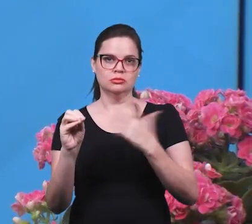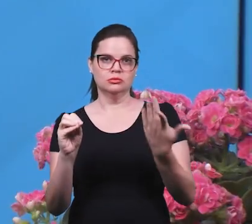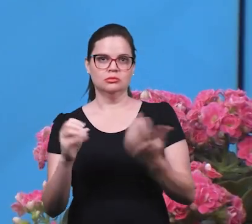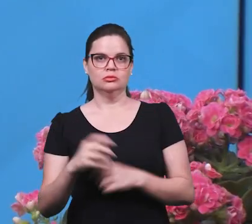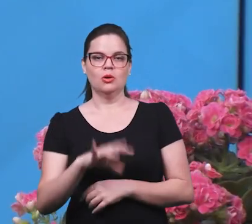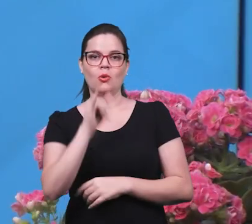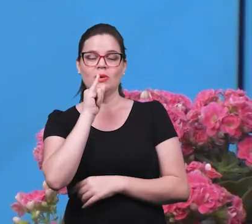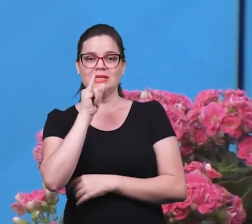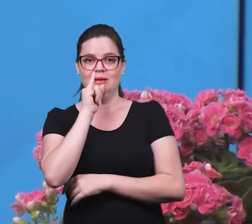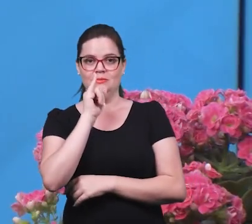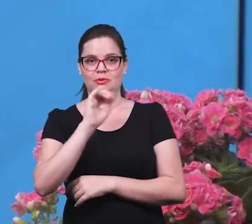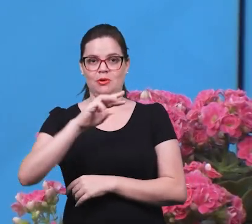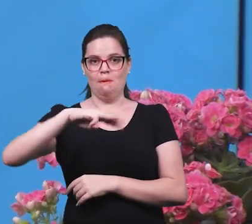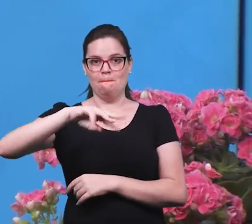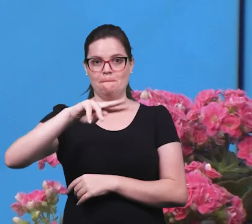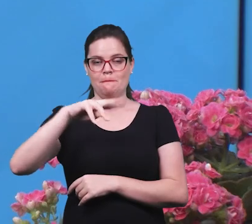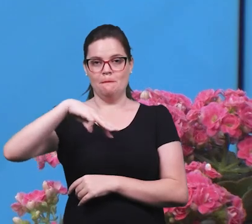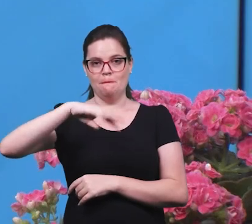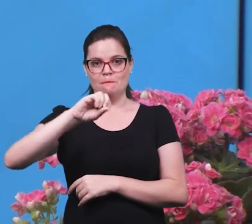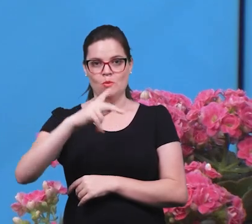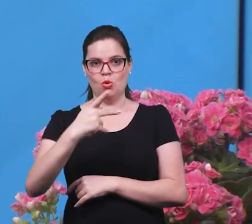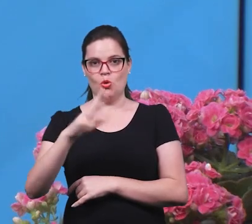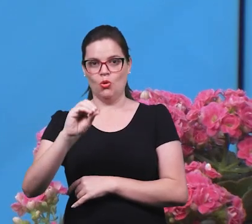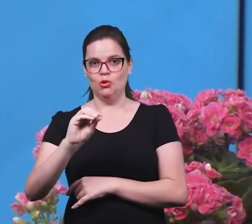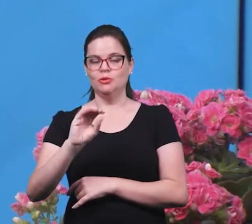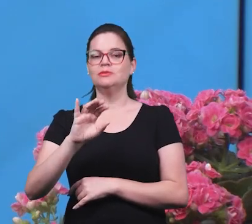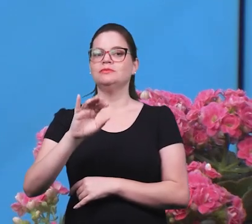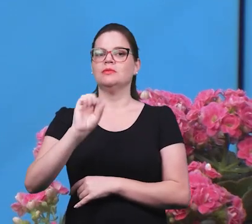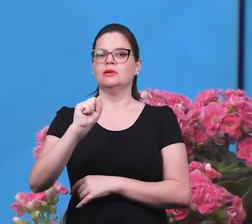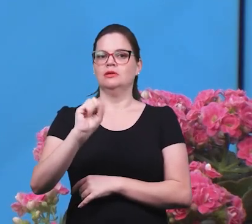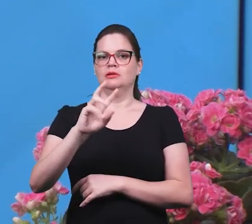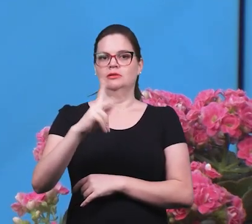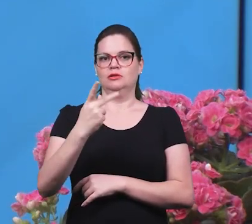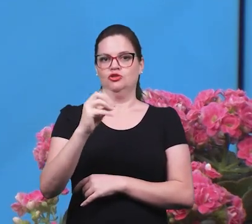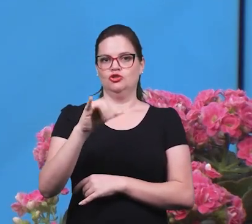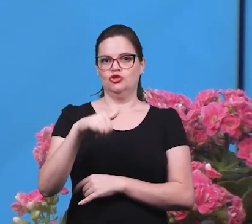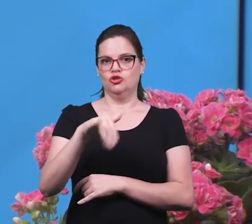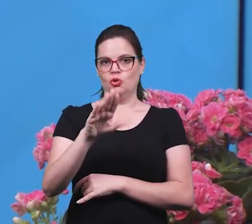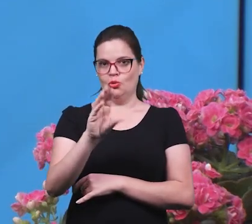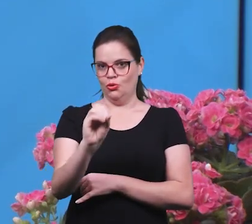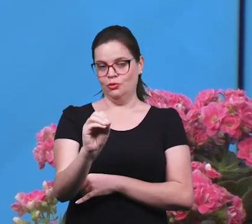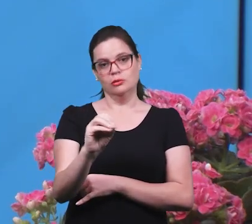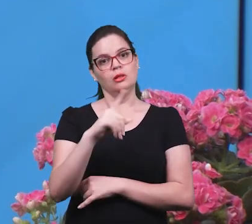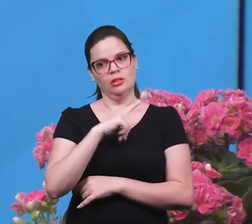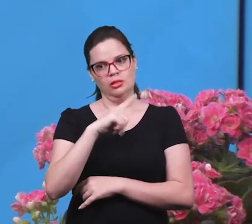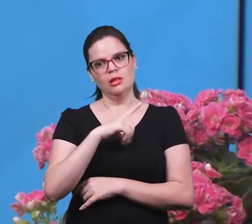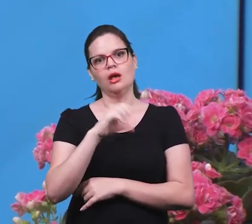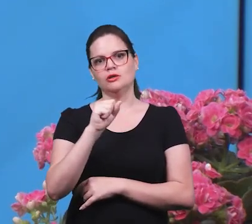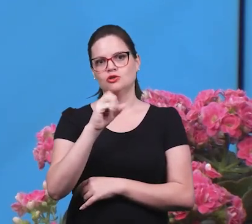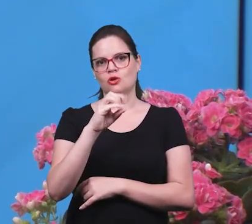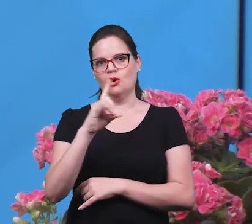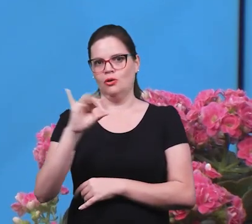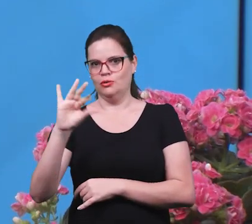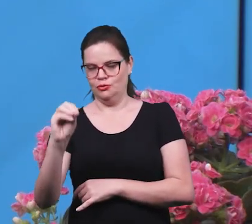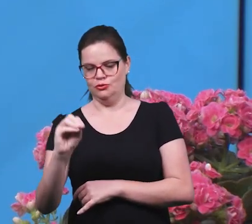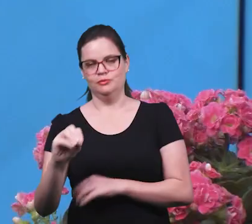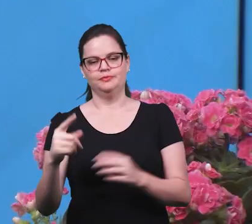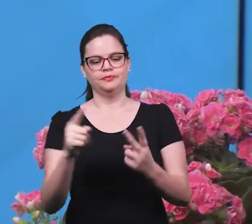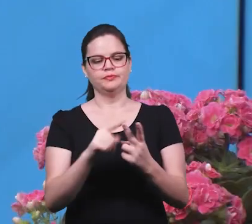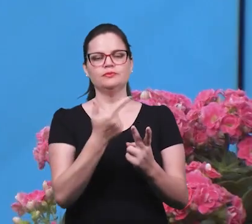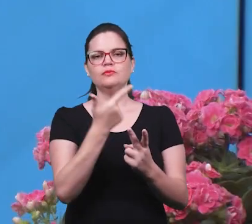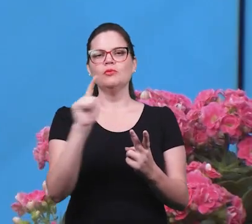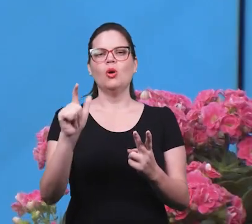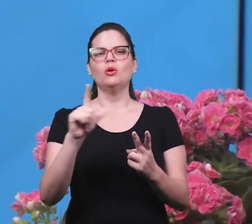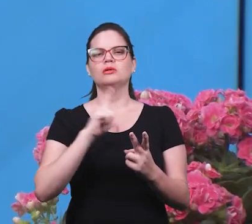molho shoyu tem muito sódio, certo? Às vezes uso um outro tempero, né? Tem